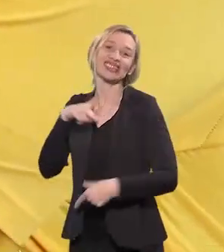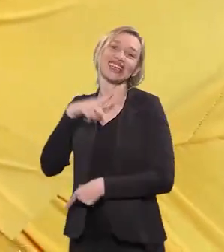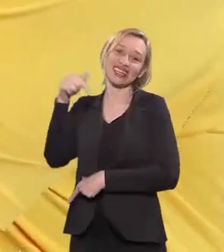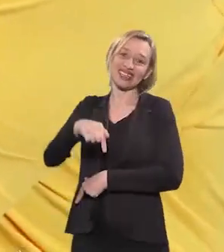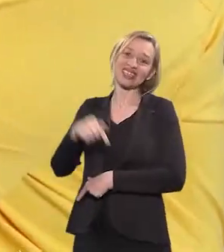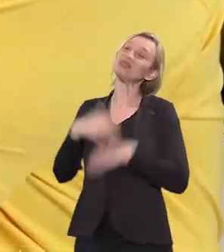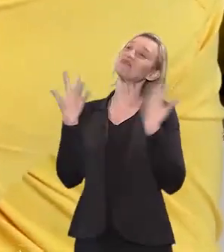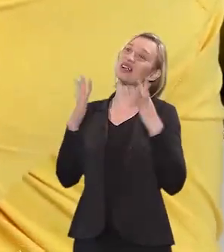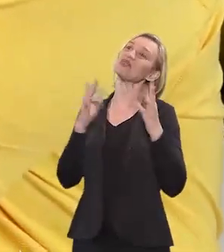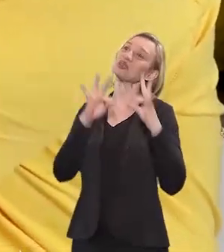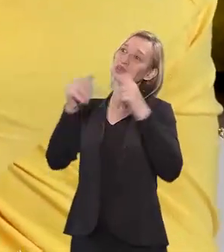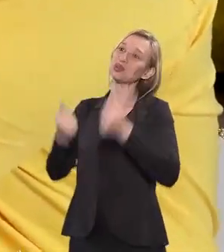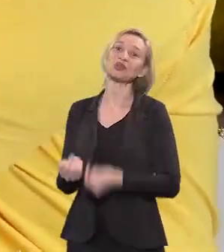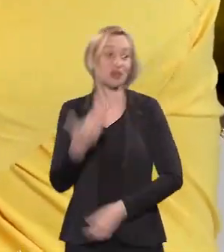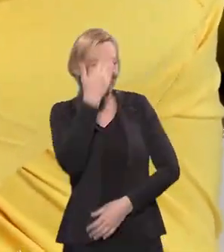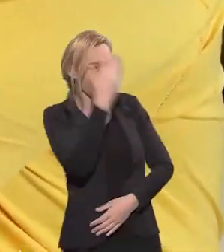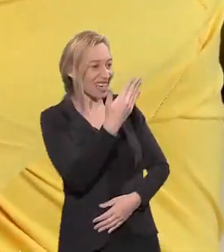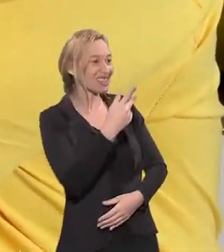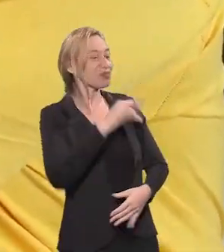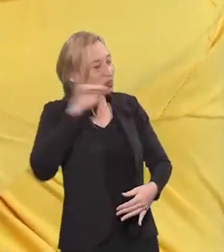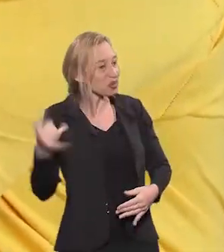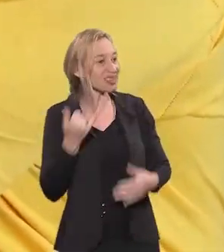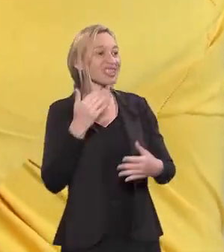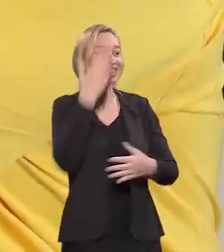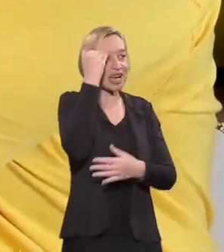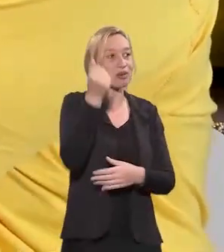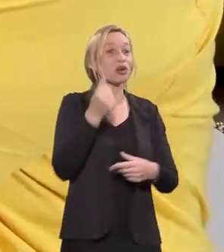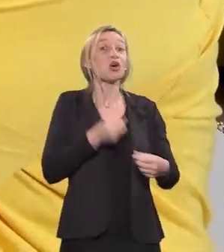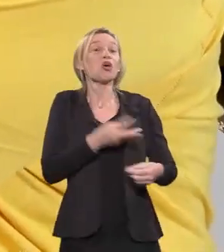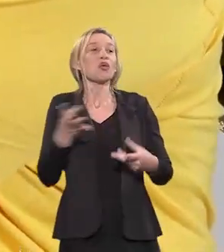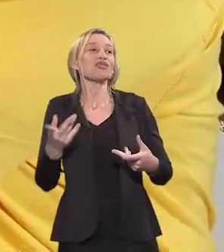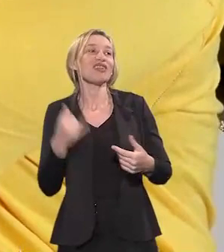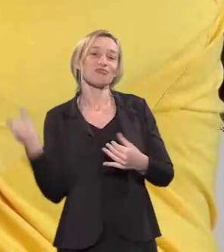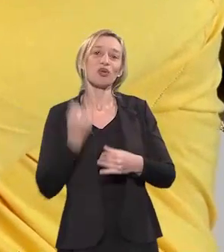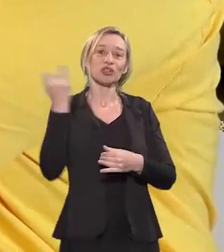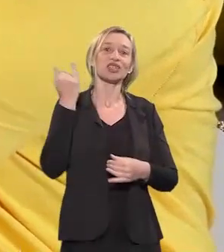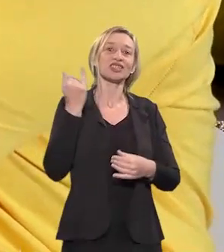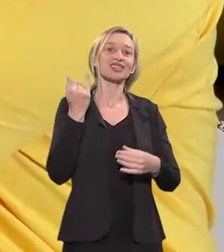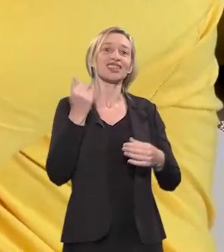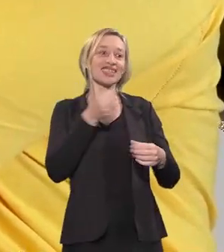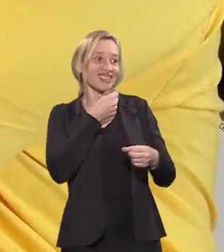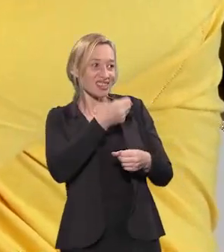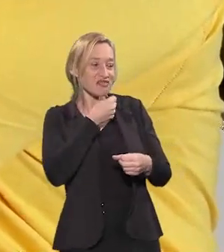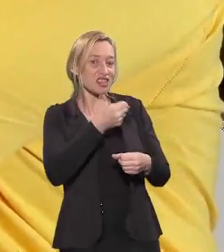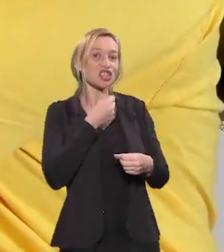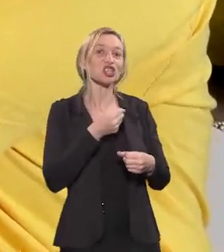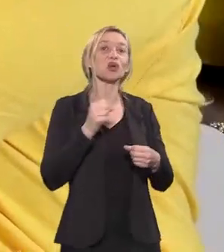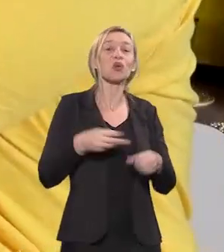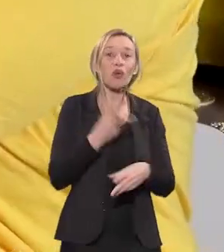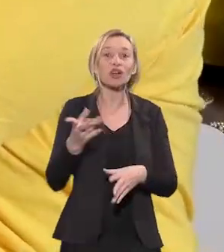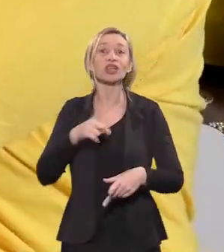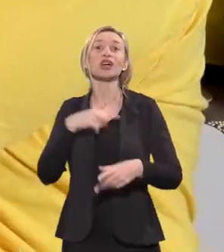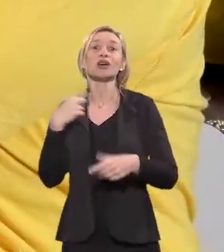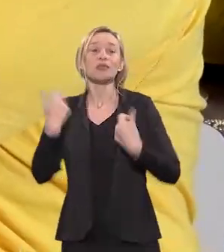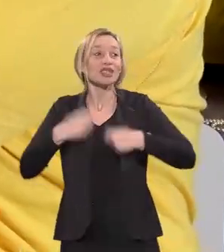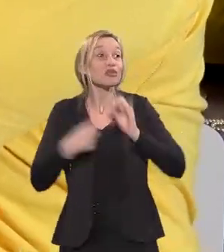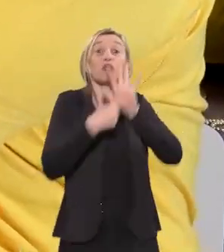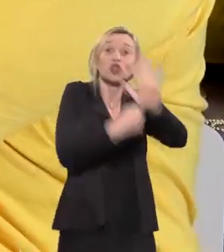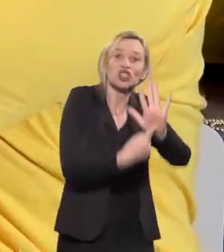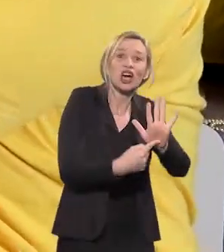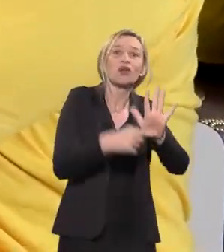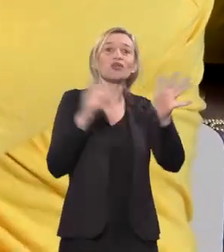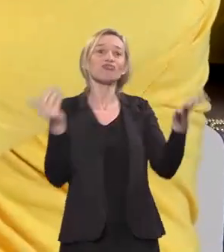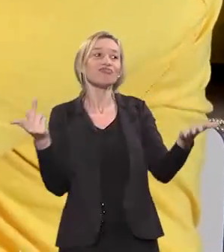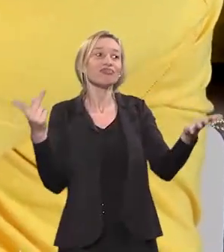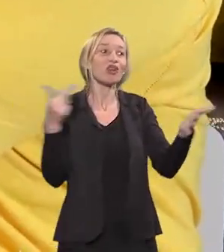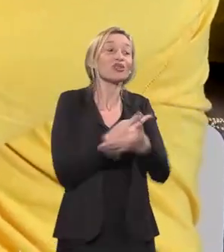aqui. E parabéns por tudo isso. Ah, eu que agradeço a oportunidade. Vocês sabem o quanto é importante, né, esse tipo de matéria, quanto a gente está precisando mostrar